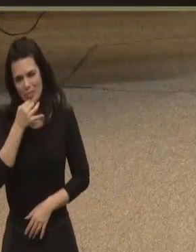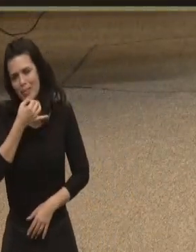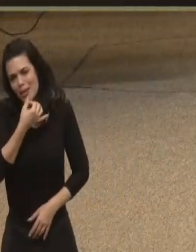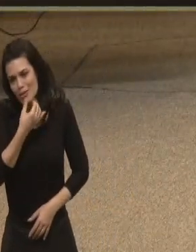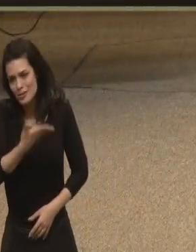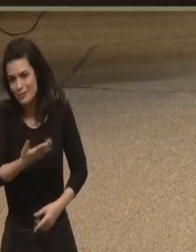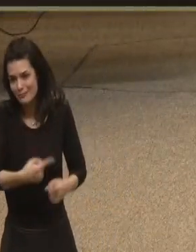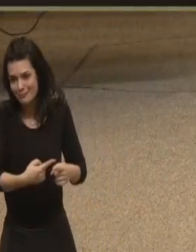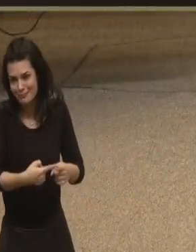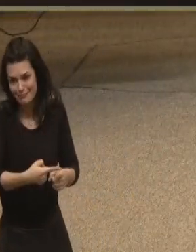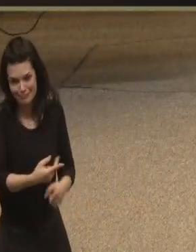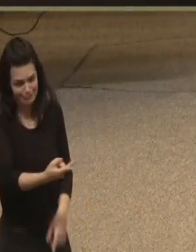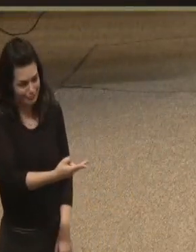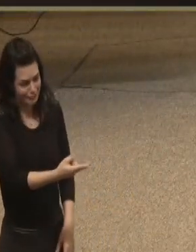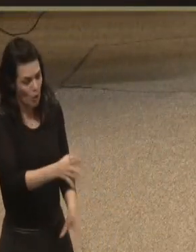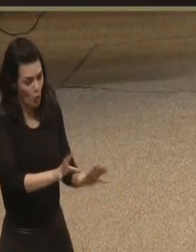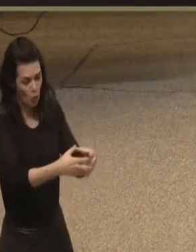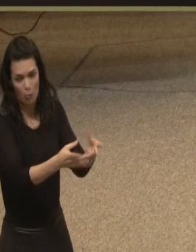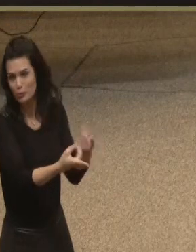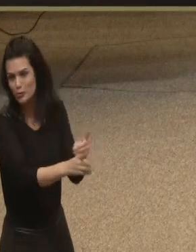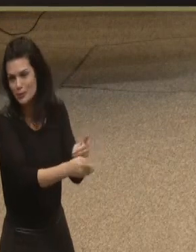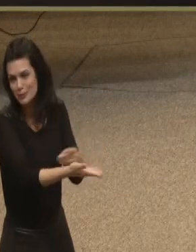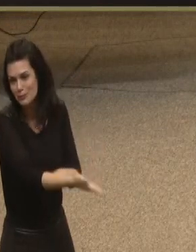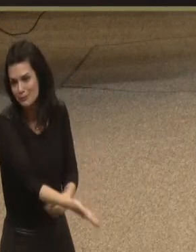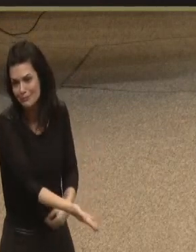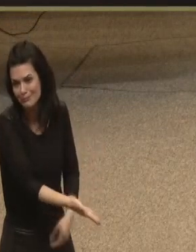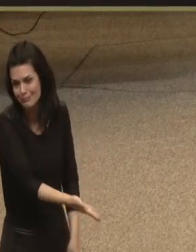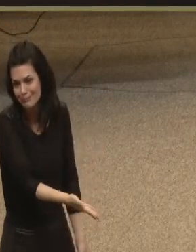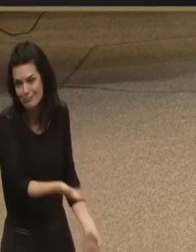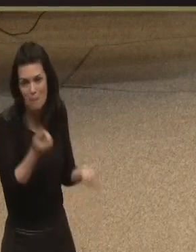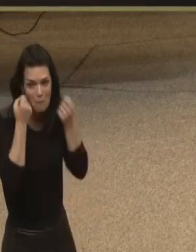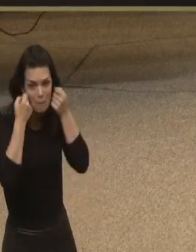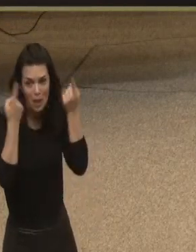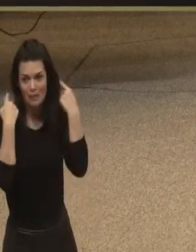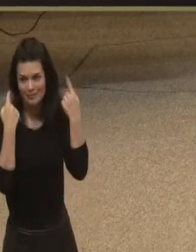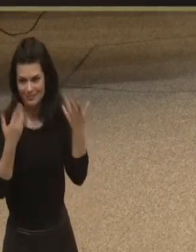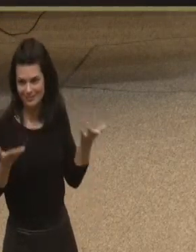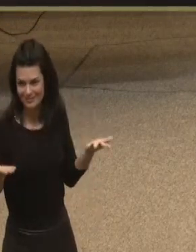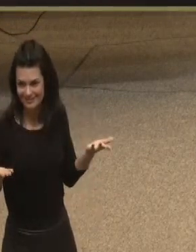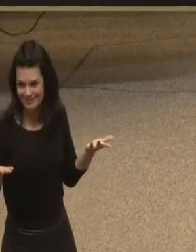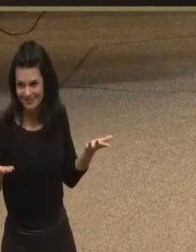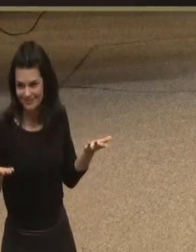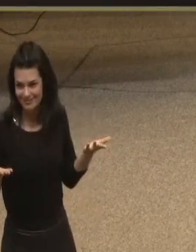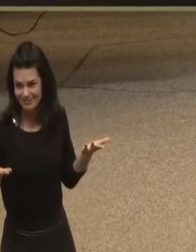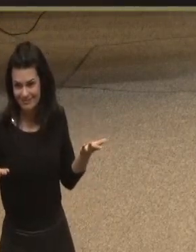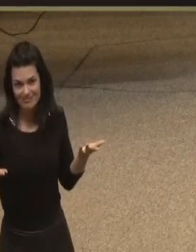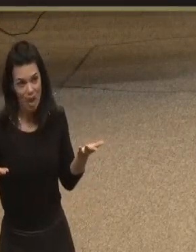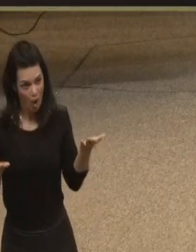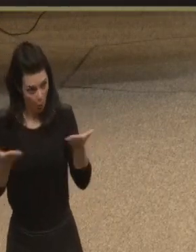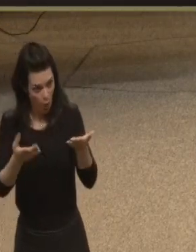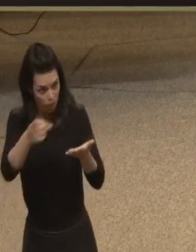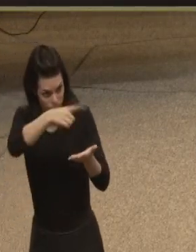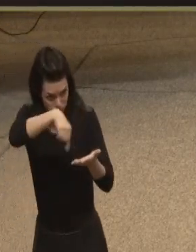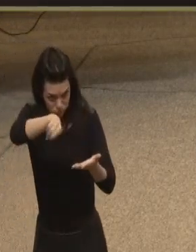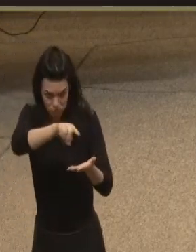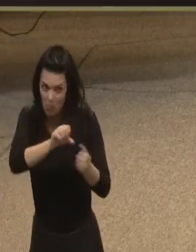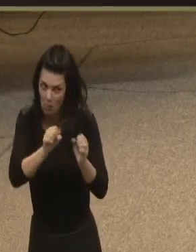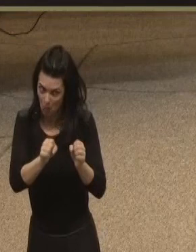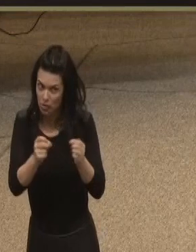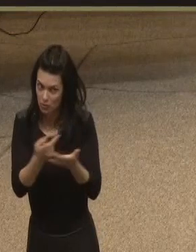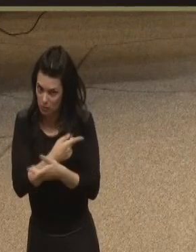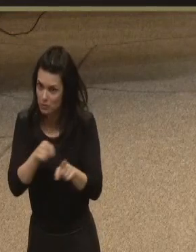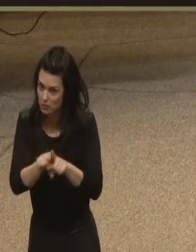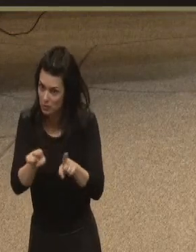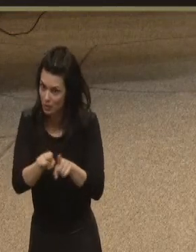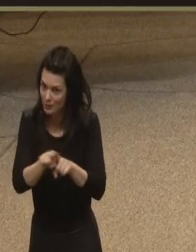seus discípulos, infelizmente, ainda existe hoje, quando eu e você damos mais